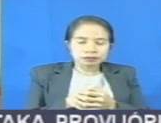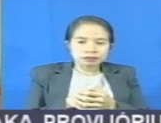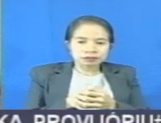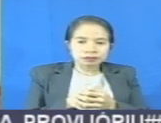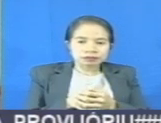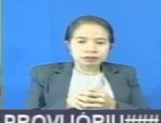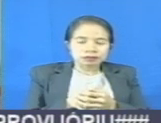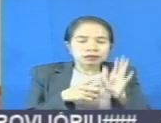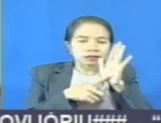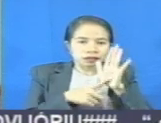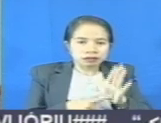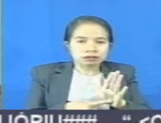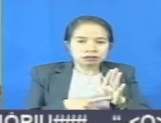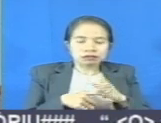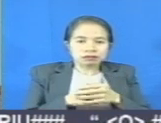sinais